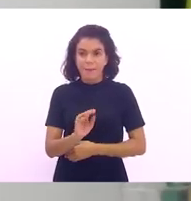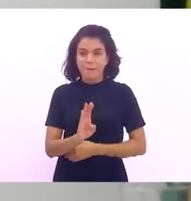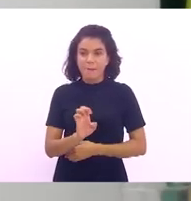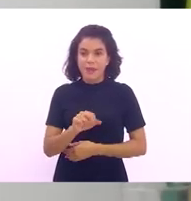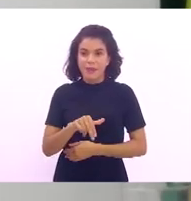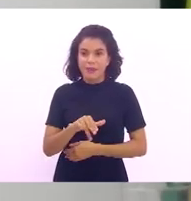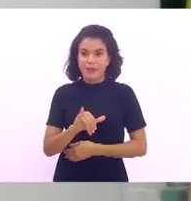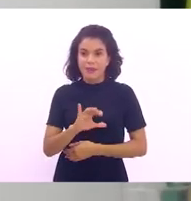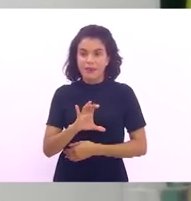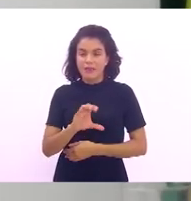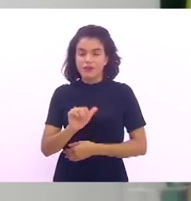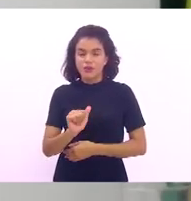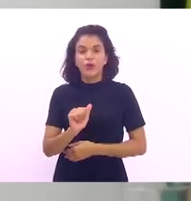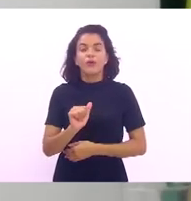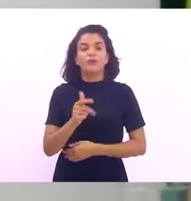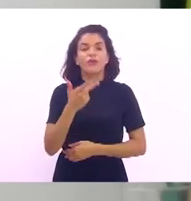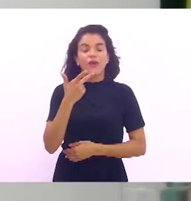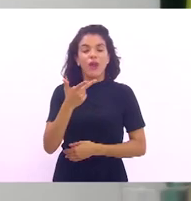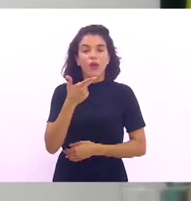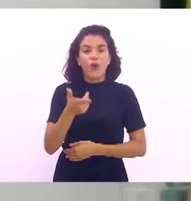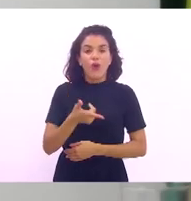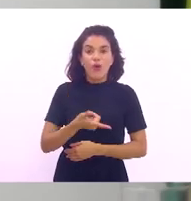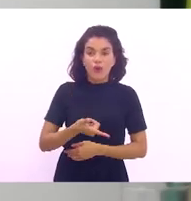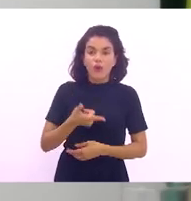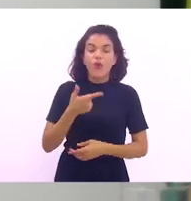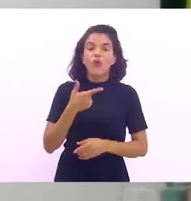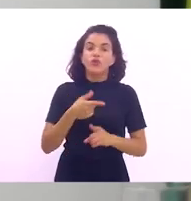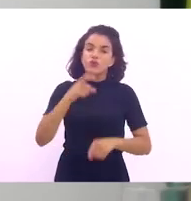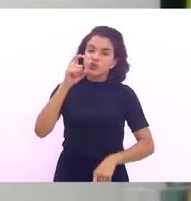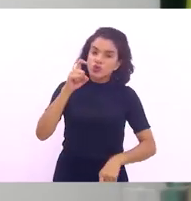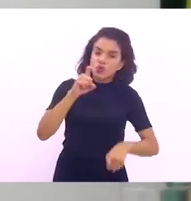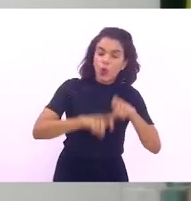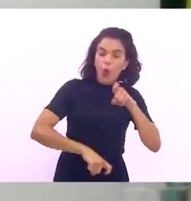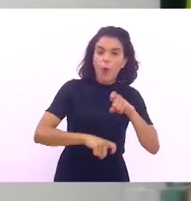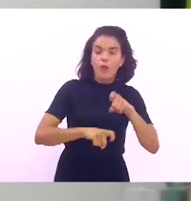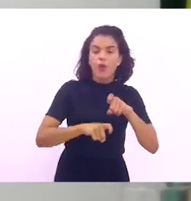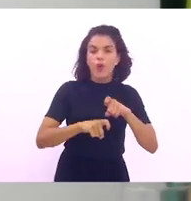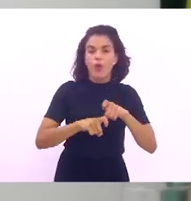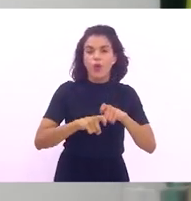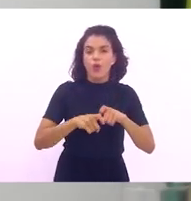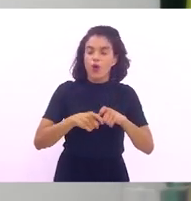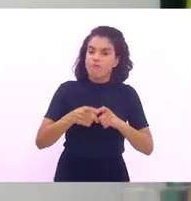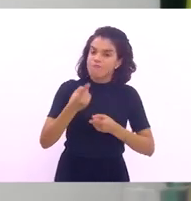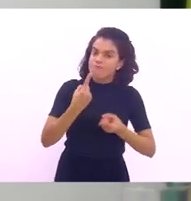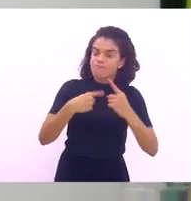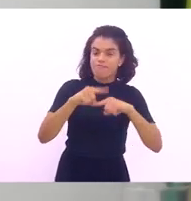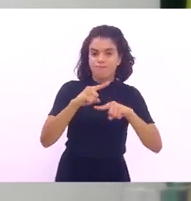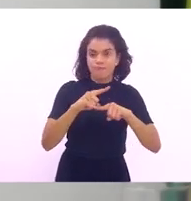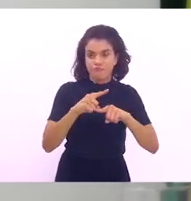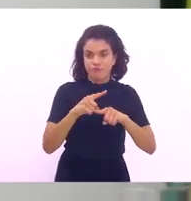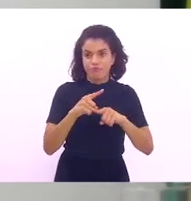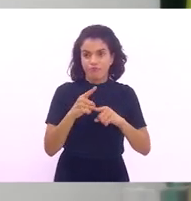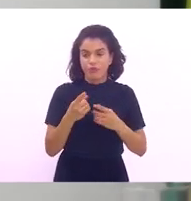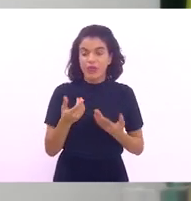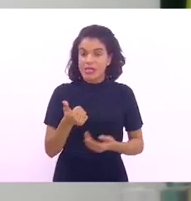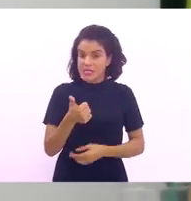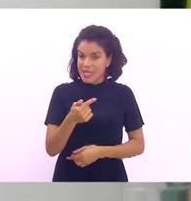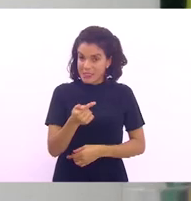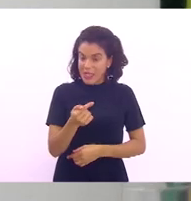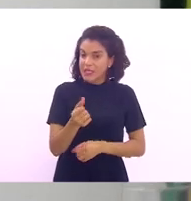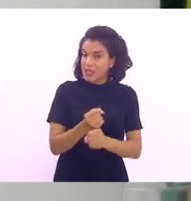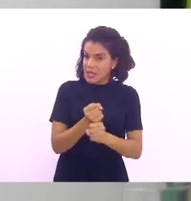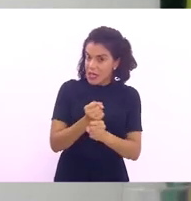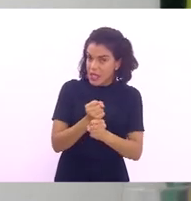né de uma ameaça de estupro corretivo nesse mês que não só é o mês de Celebrar os 17 anos